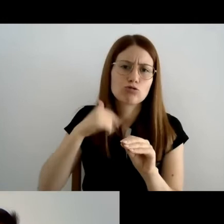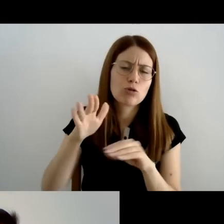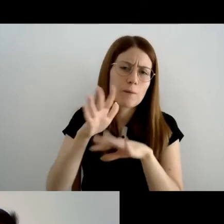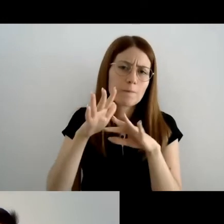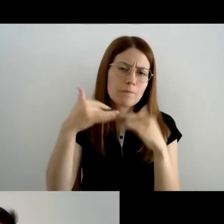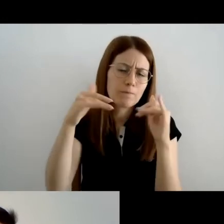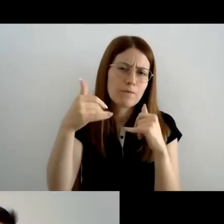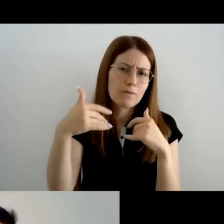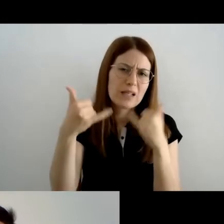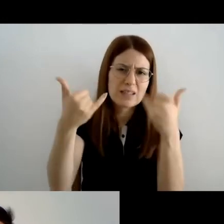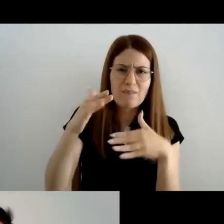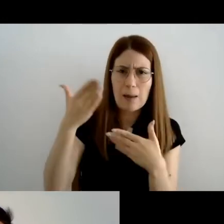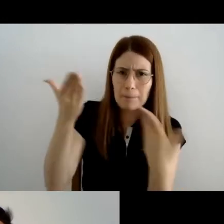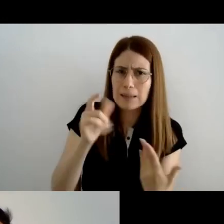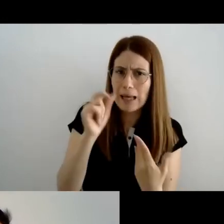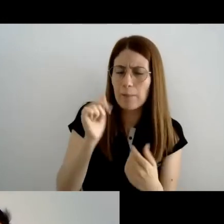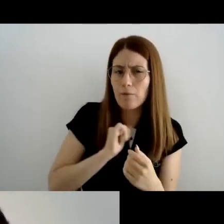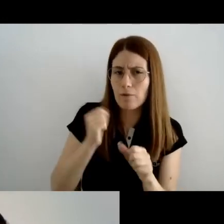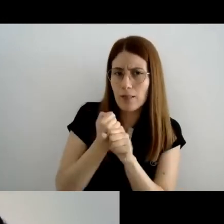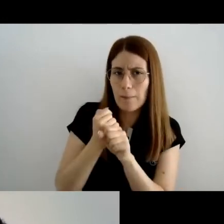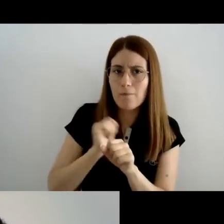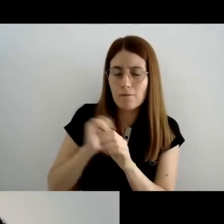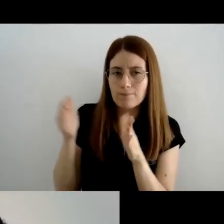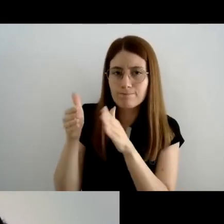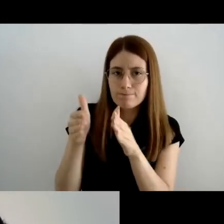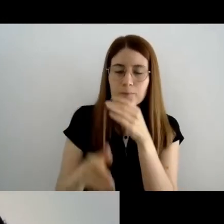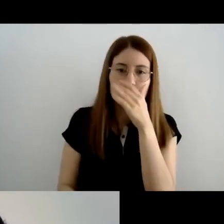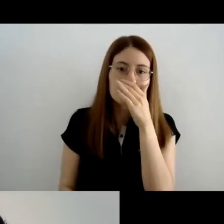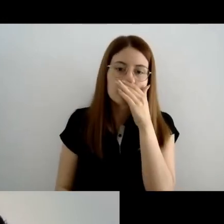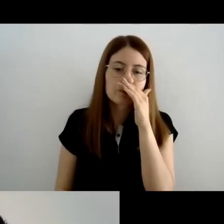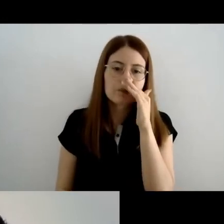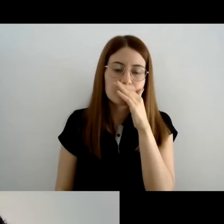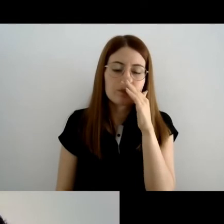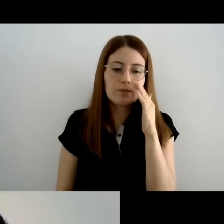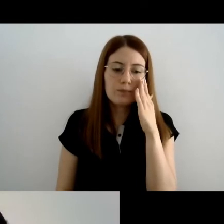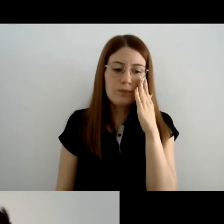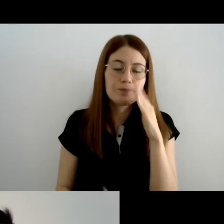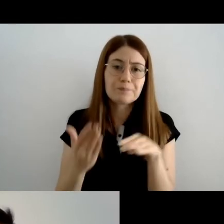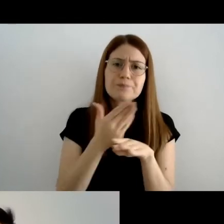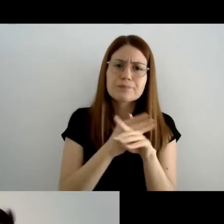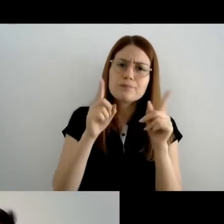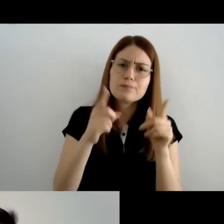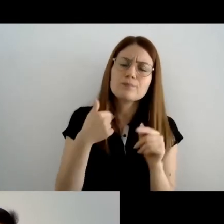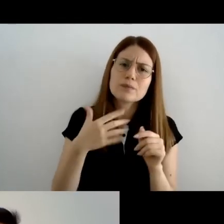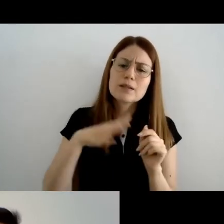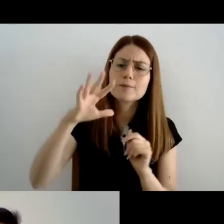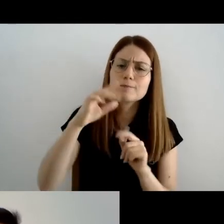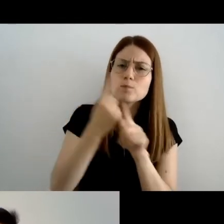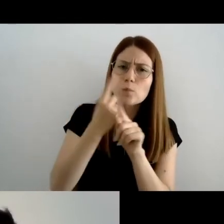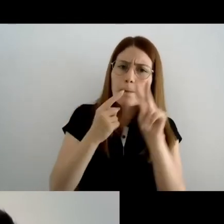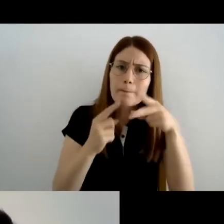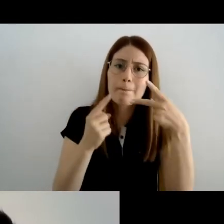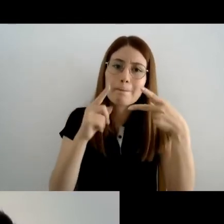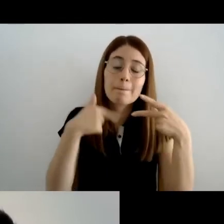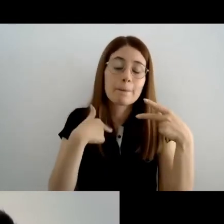de forma muito rápida aquilo que é o meu percurso, mas antes de avançar, só destacar aqui sim duas coisas. Primeiro, concordar também